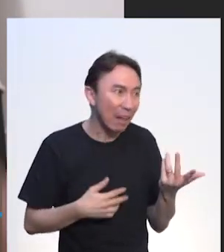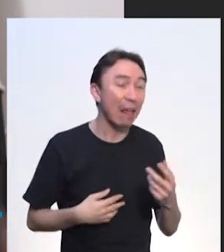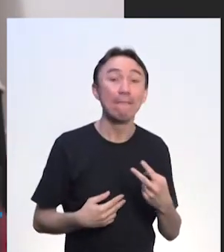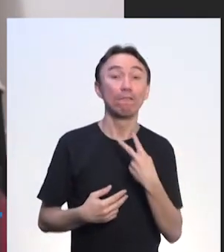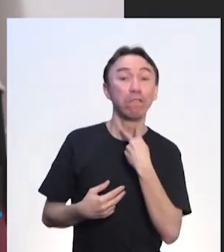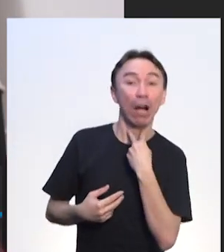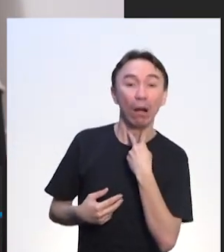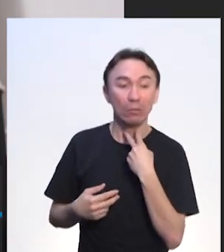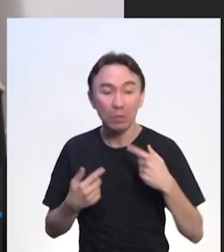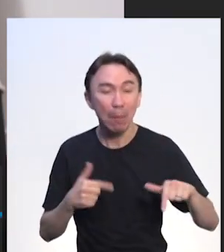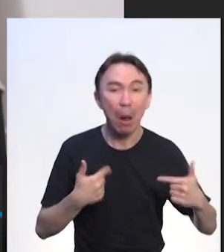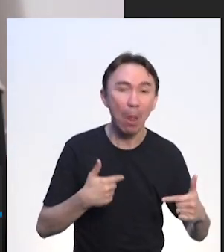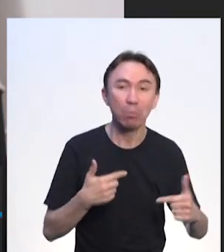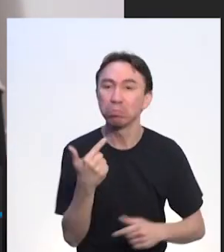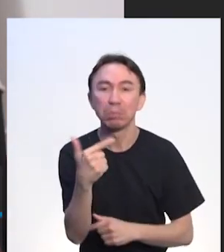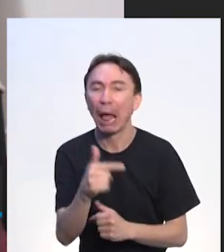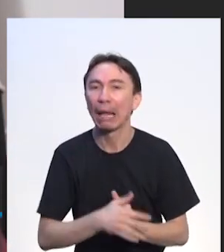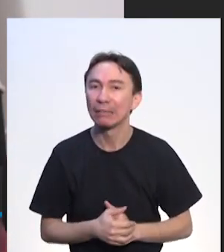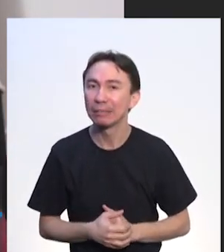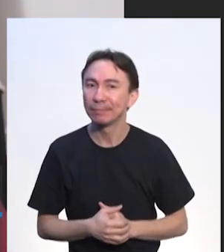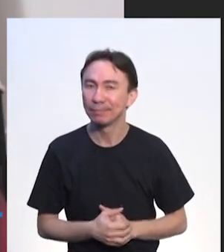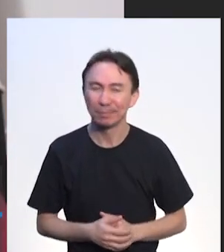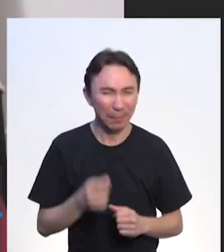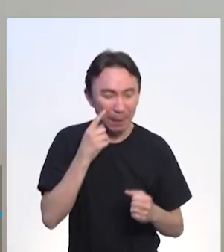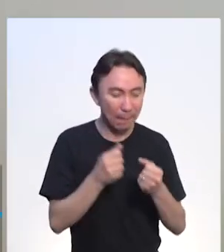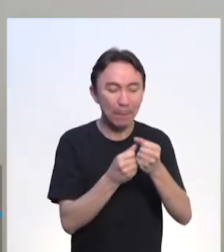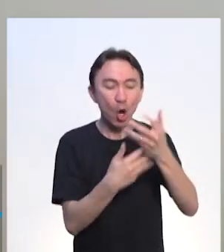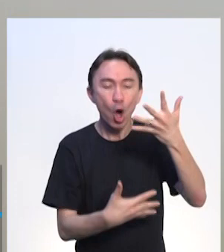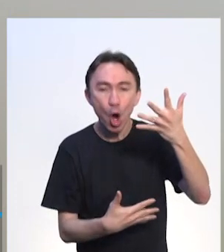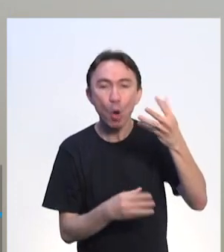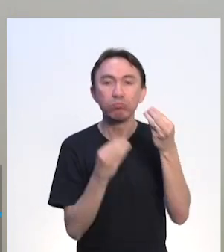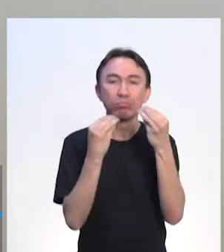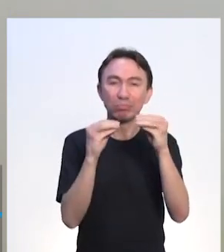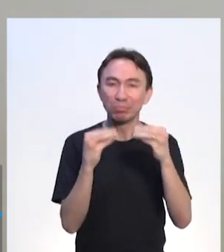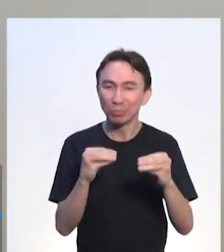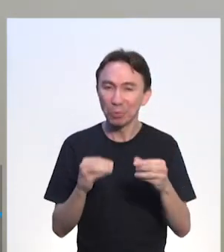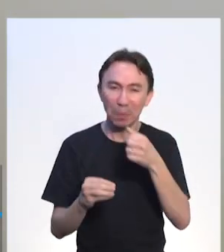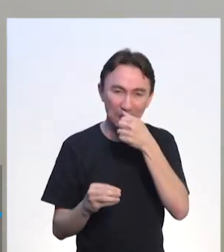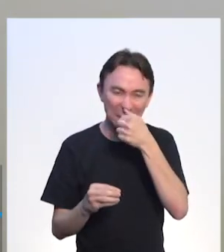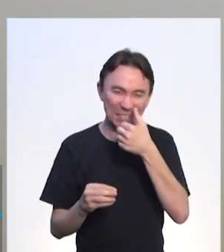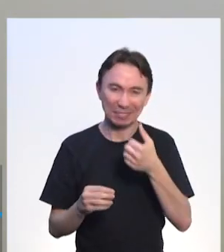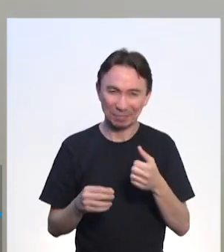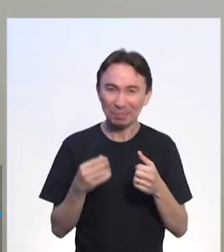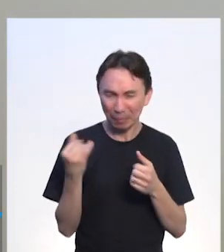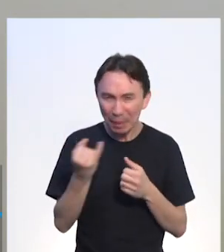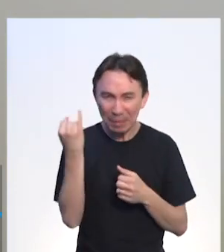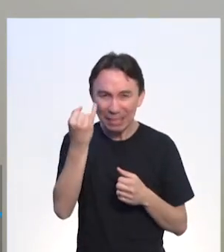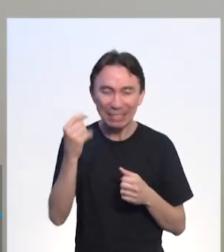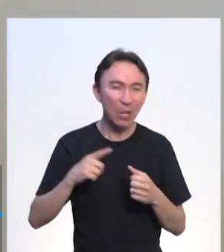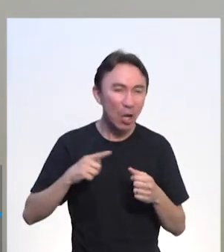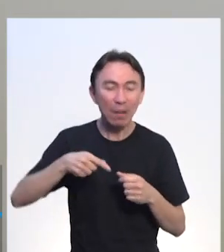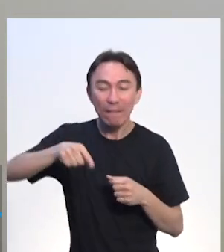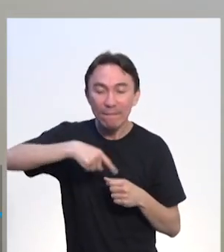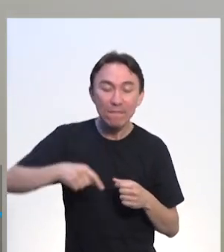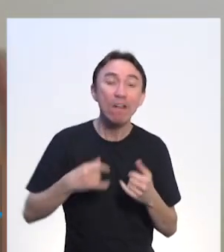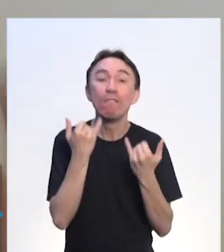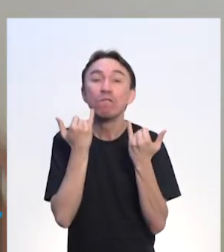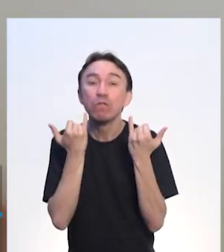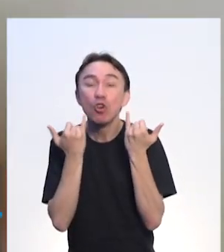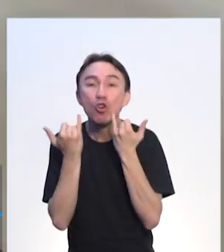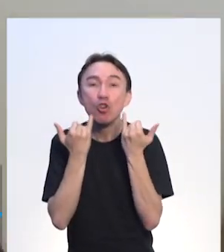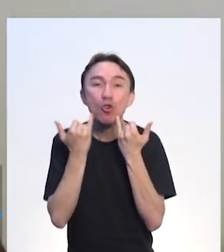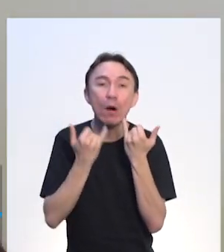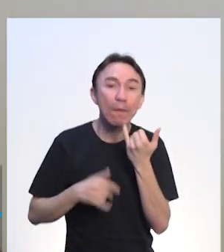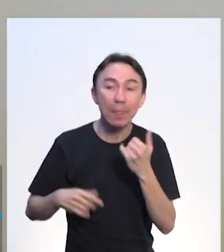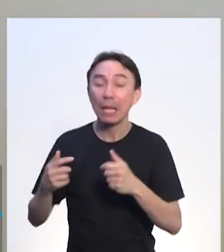Fala aí, Jennifer, o que eles estão colocando aí no chat? É importante complementar essa informação, né, sobre o